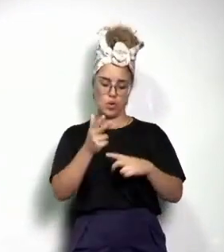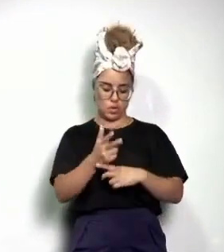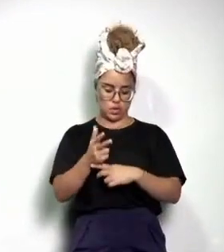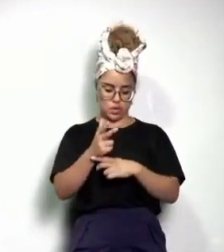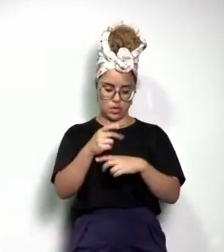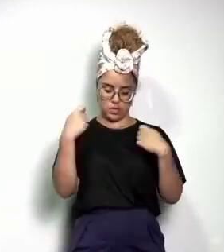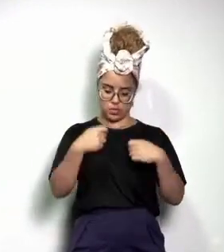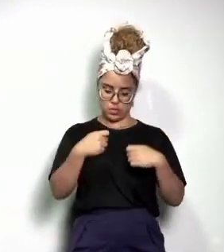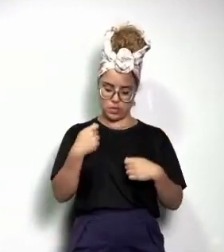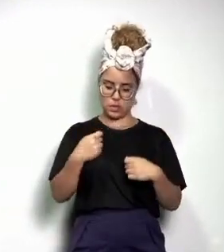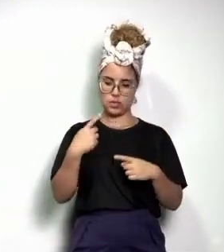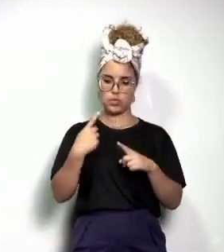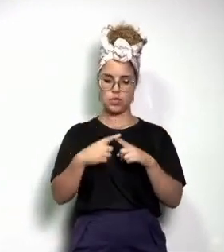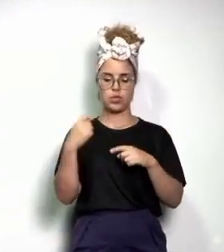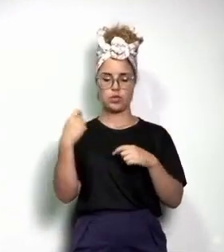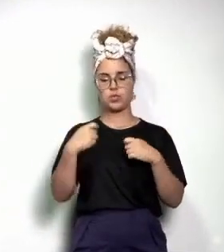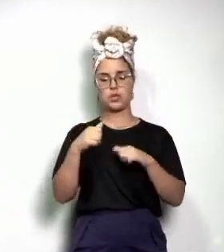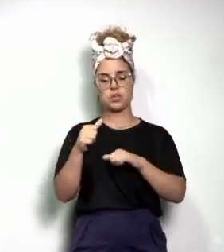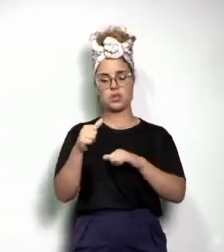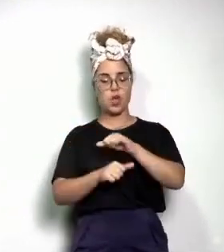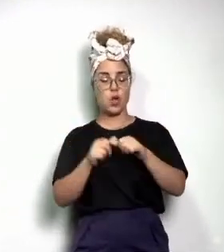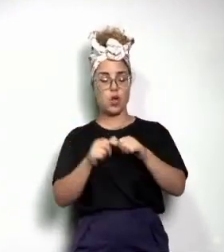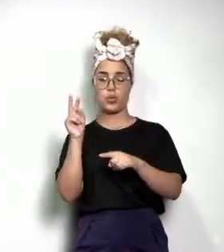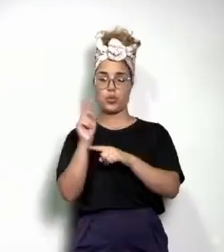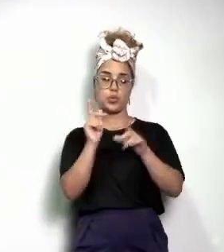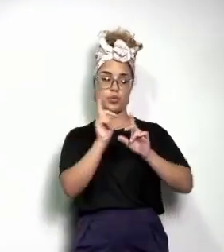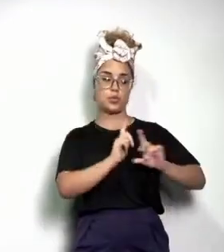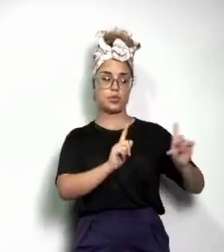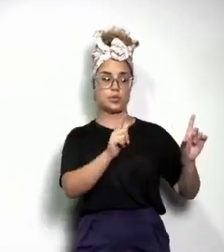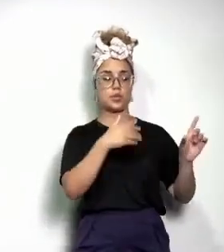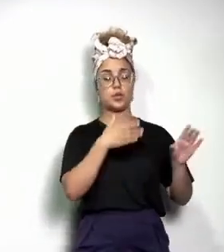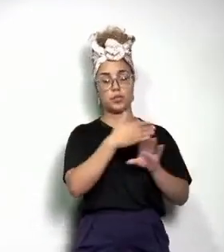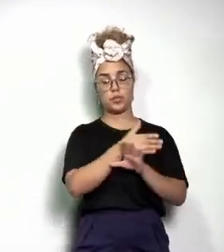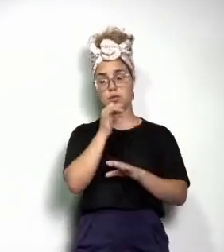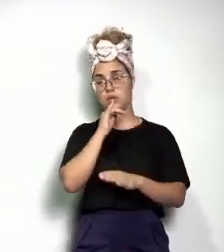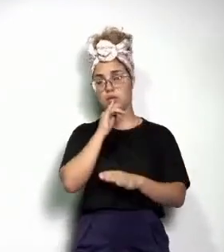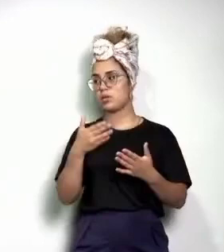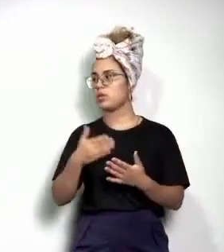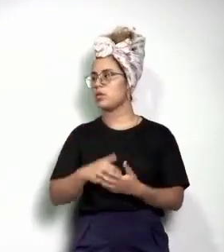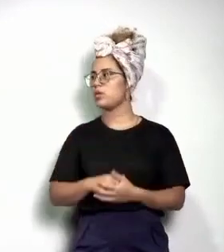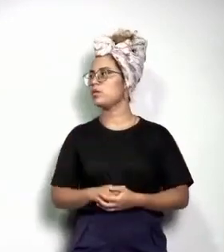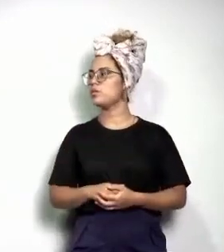exigiriam, porque eu não precisei montar outro monitor, por exemplo, nesse setup.